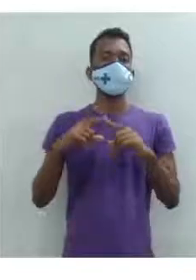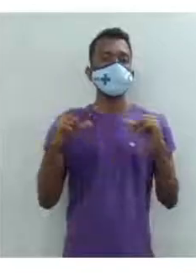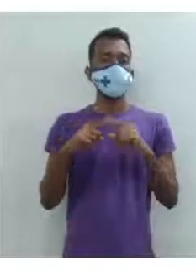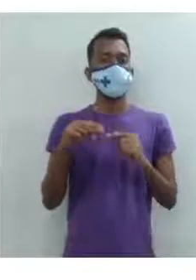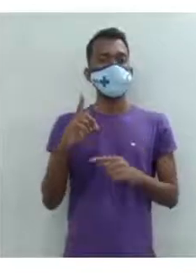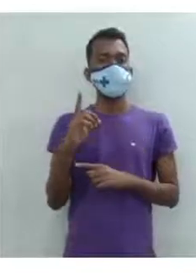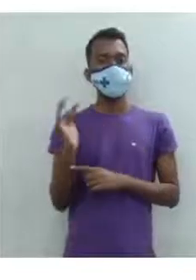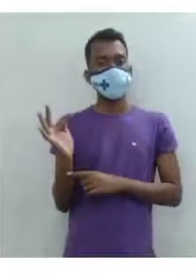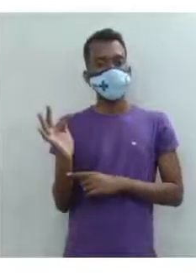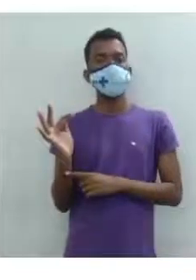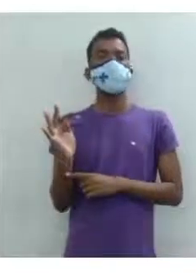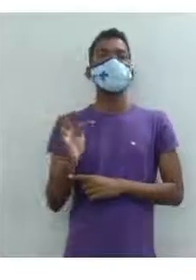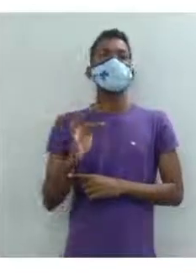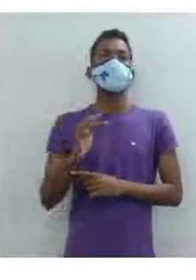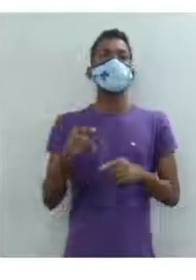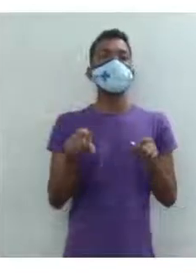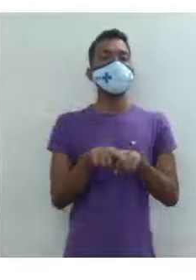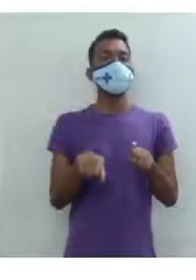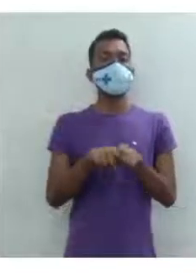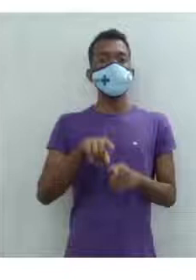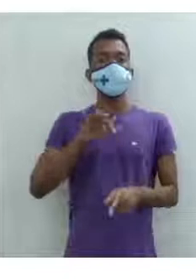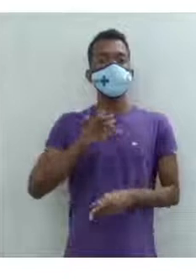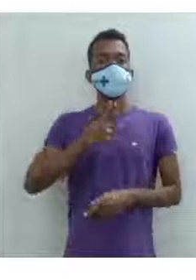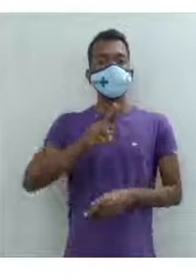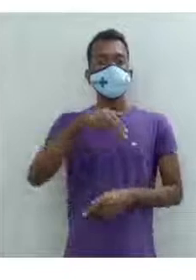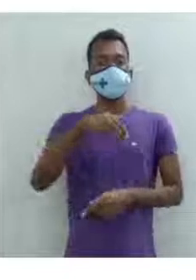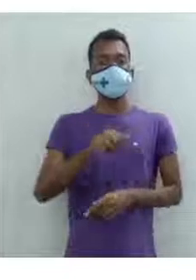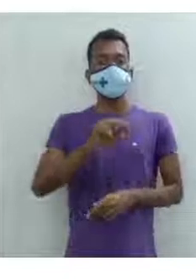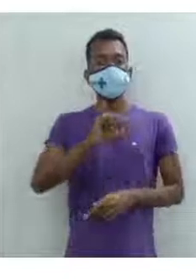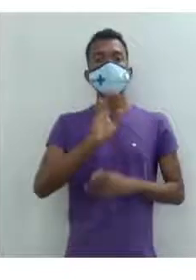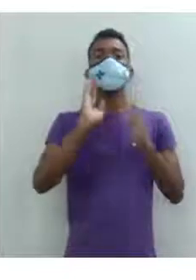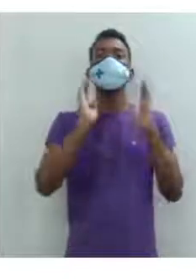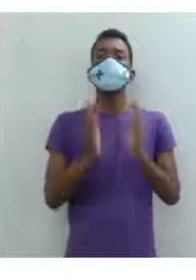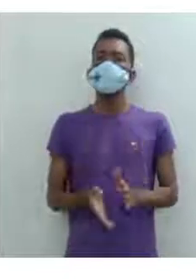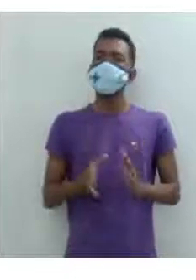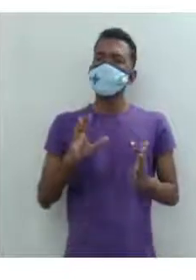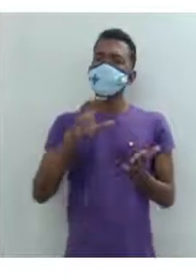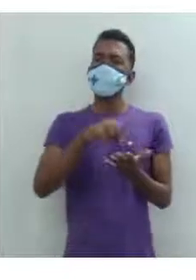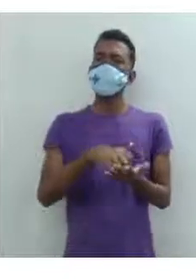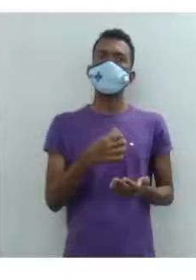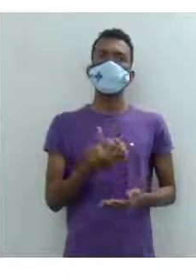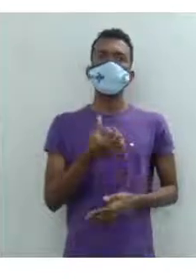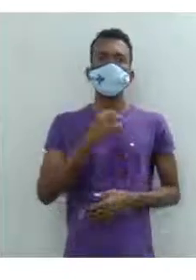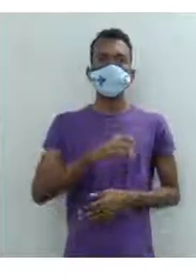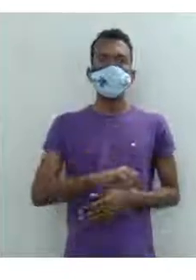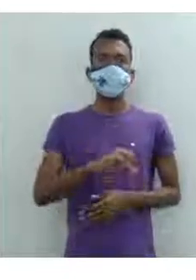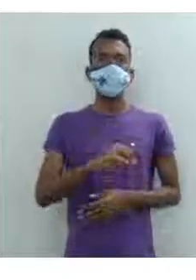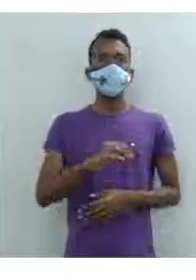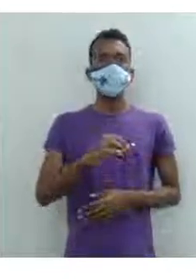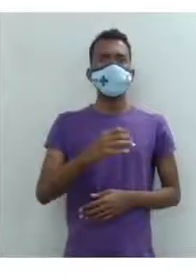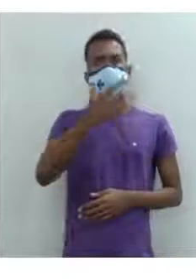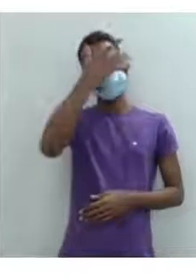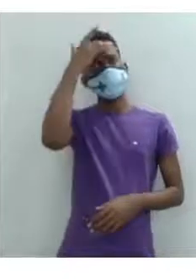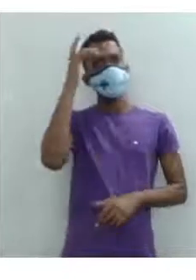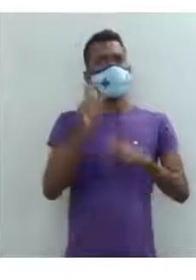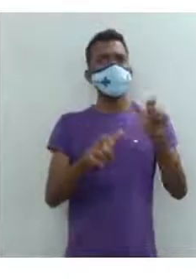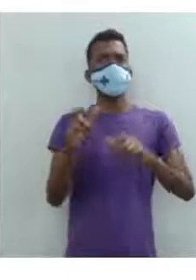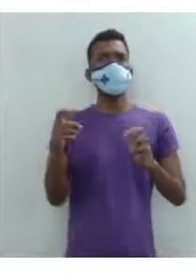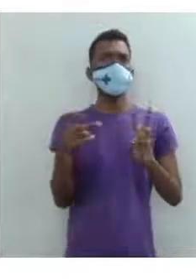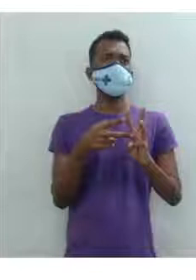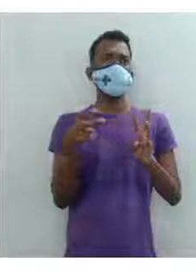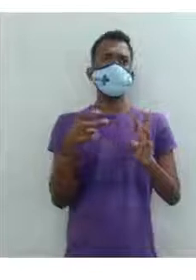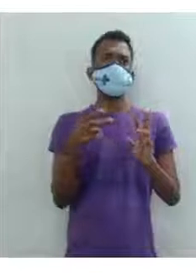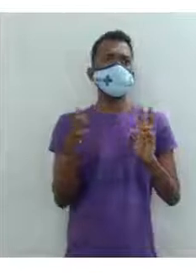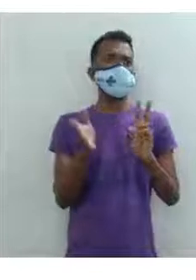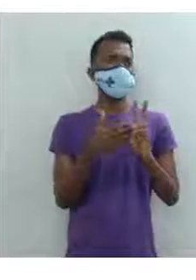a FUNAI, né, também registra 69 referências de índios ainda não contados,